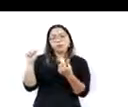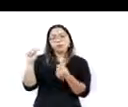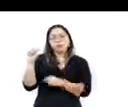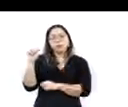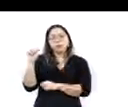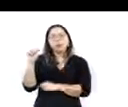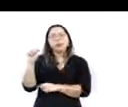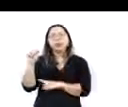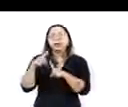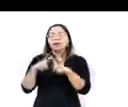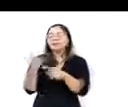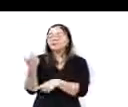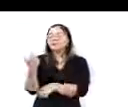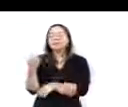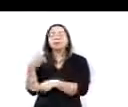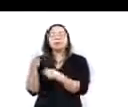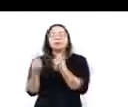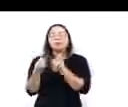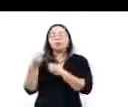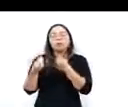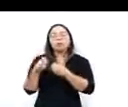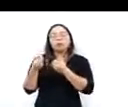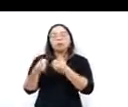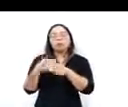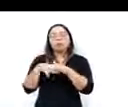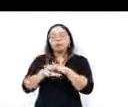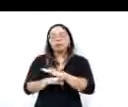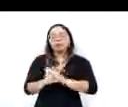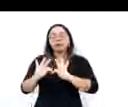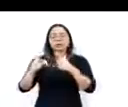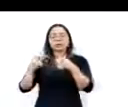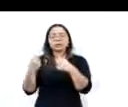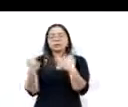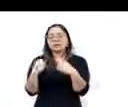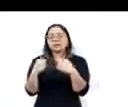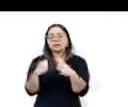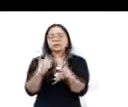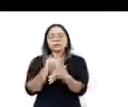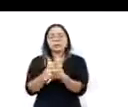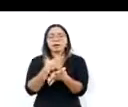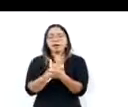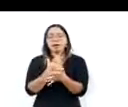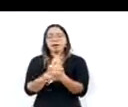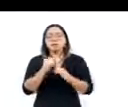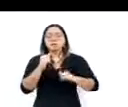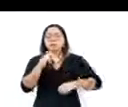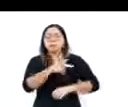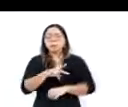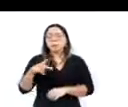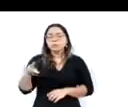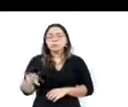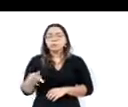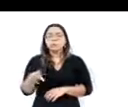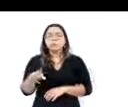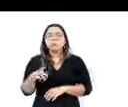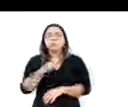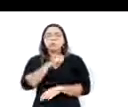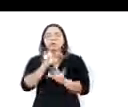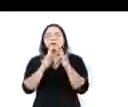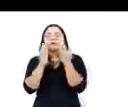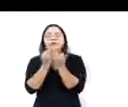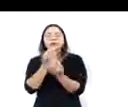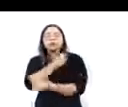como salvaguardar e nem suprir todas as necessidades dos nossos educadores, dos nossos pais, dos alunos. Então, nós precisamos